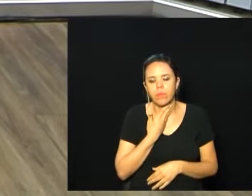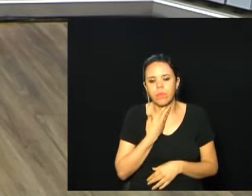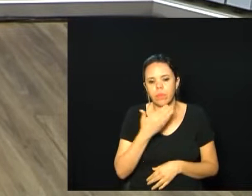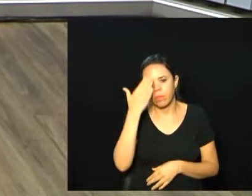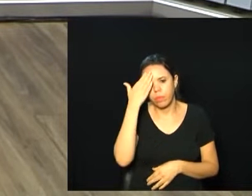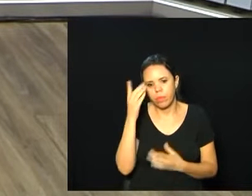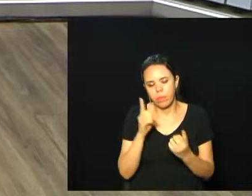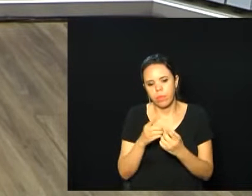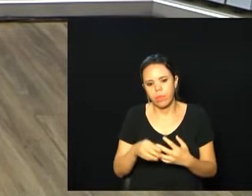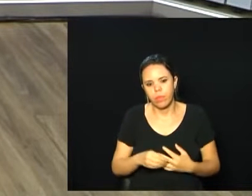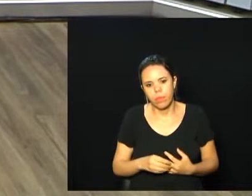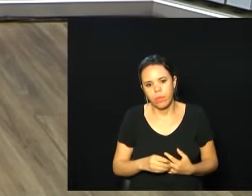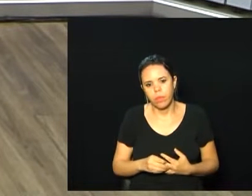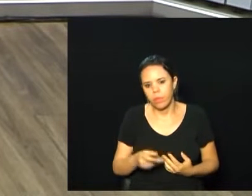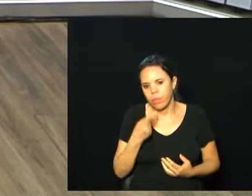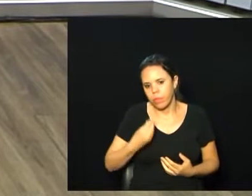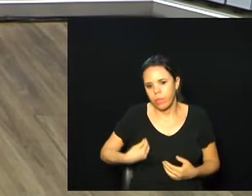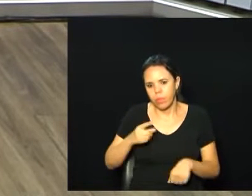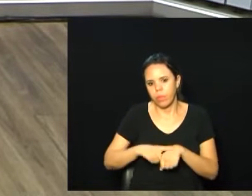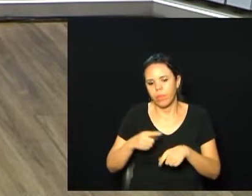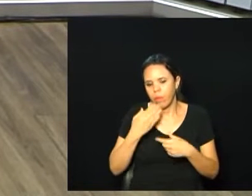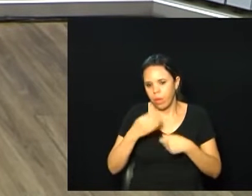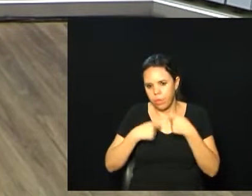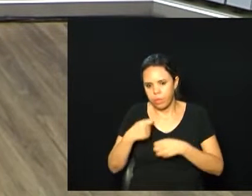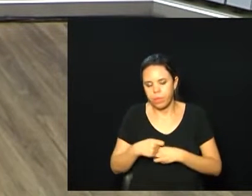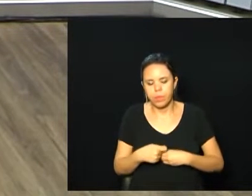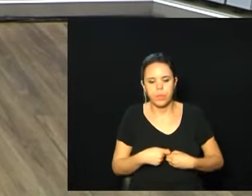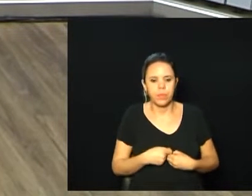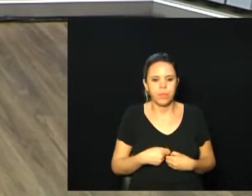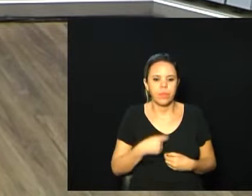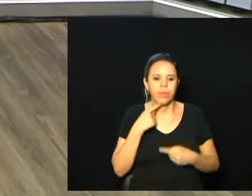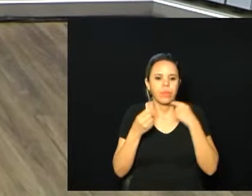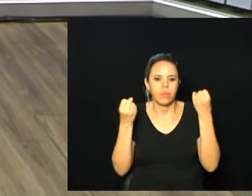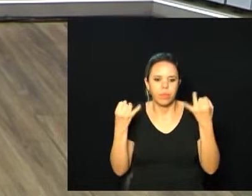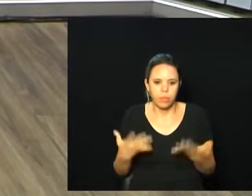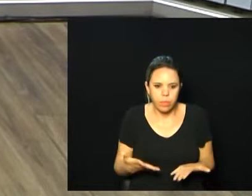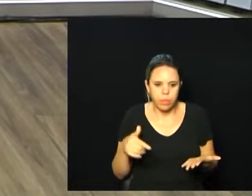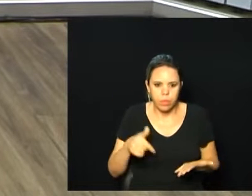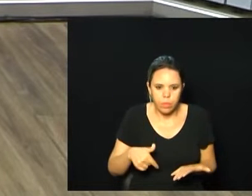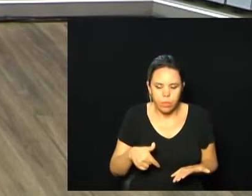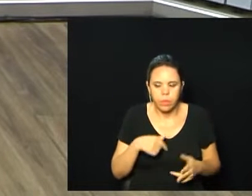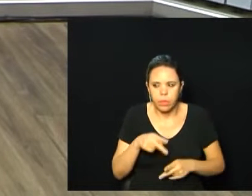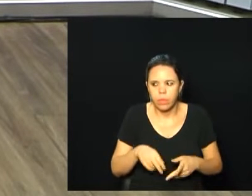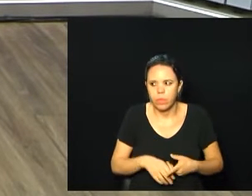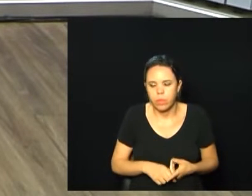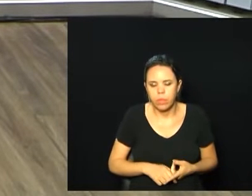por atender a gente, falar ao vivo, bem na hora do almoço, mas está aí, tirando todas as dúvidas aqui para o nosso público.